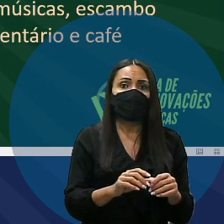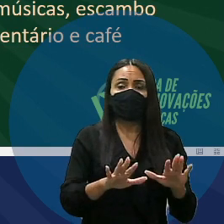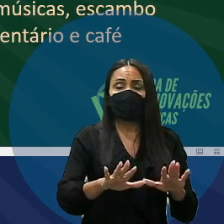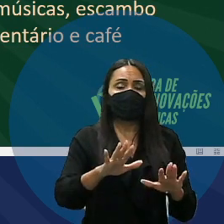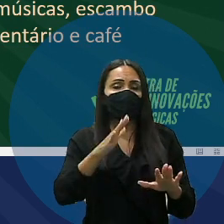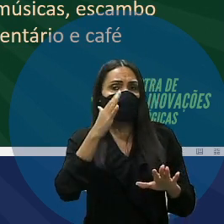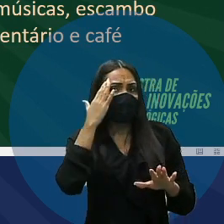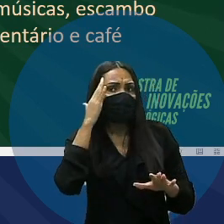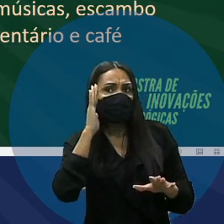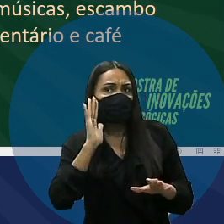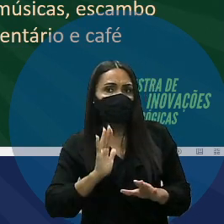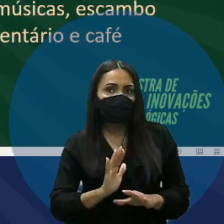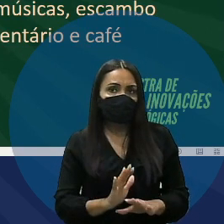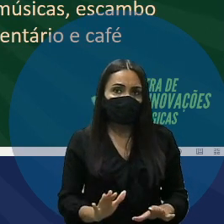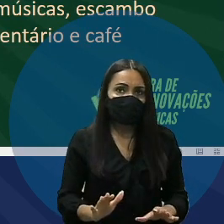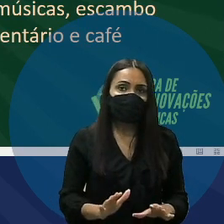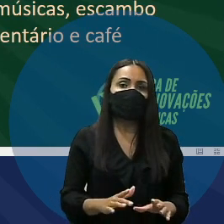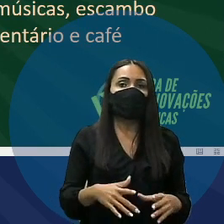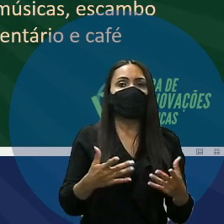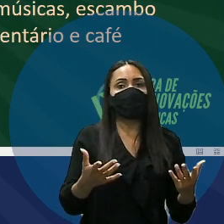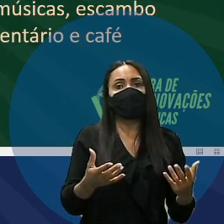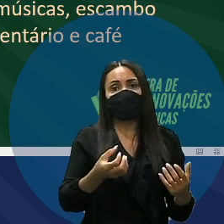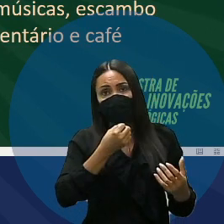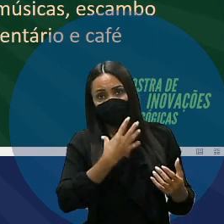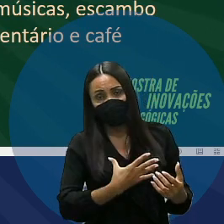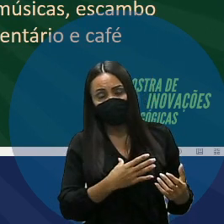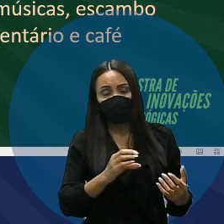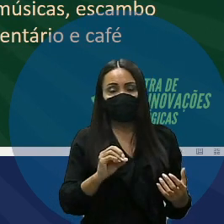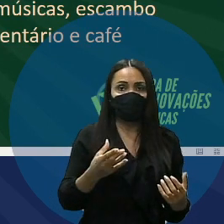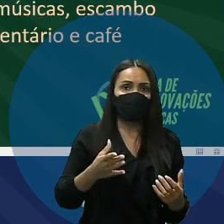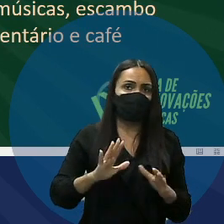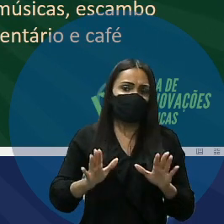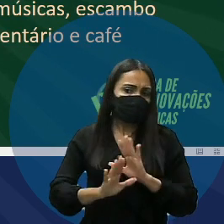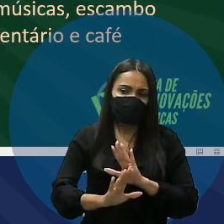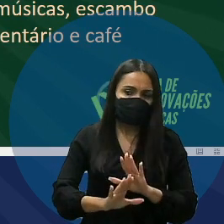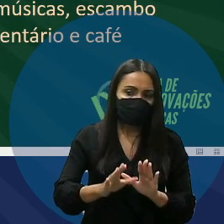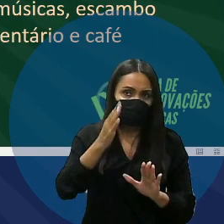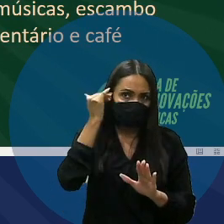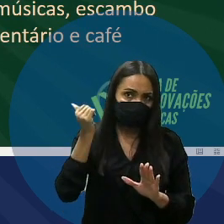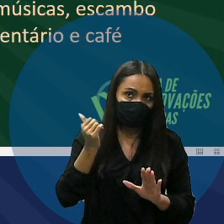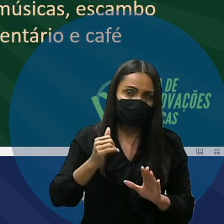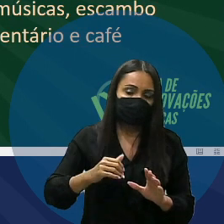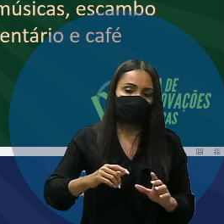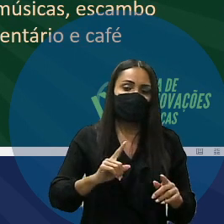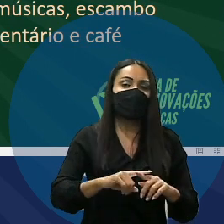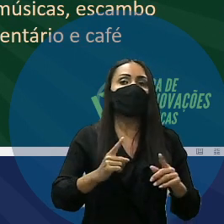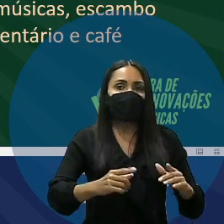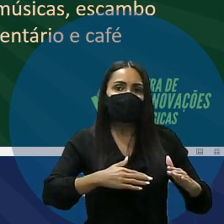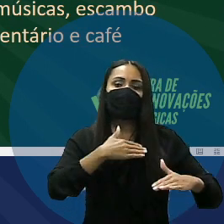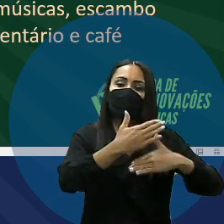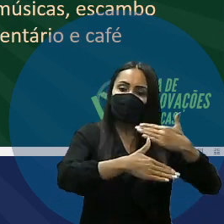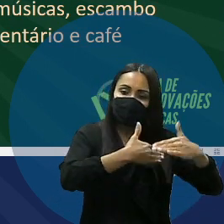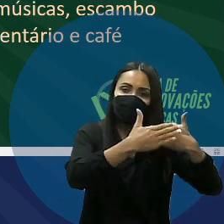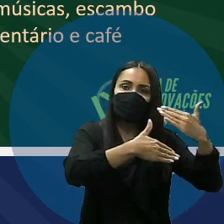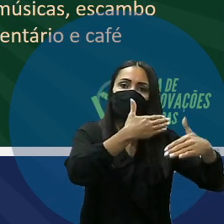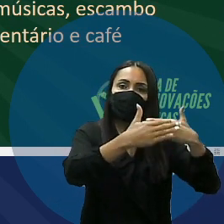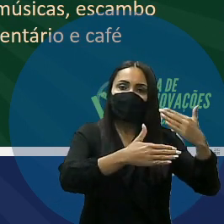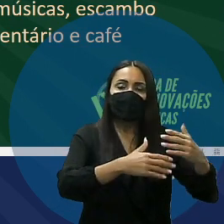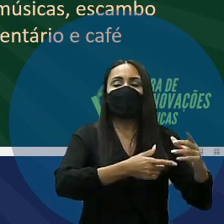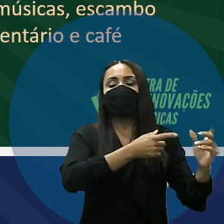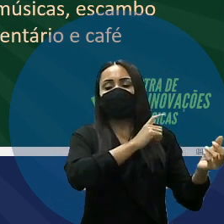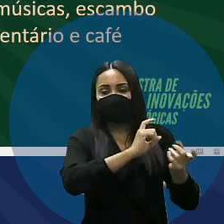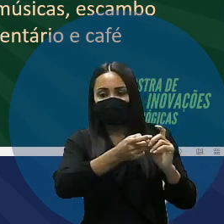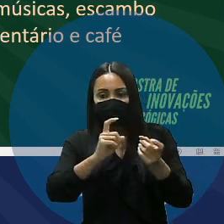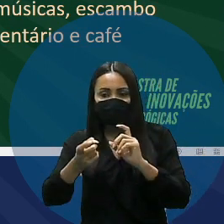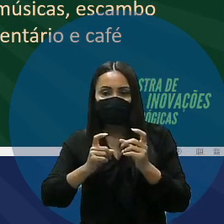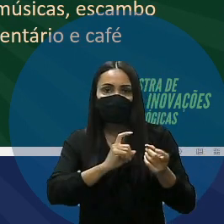porque não se daria certo, porque a gente não tinha ideia do quanto isso iria crescer. E aí ele cresceu. Então, ficou debates,